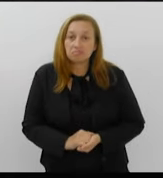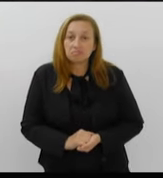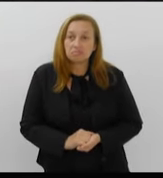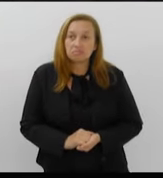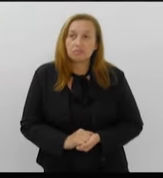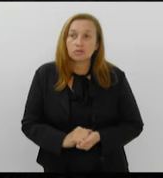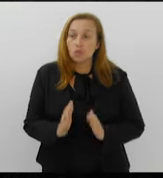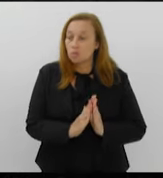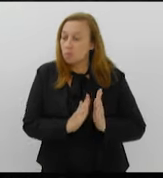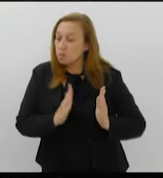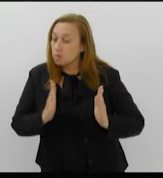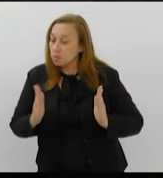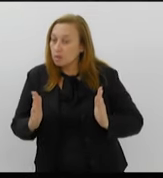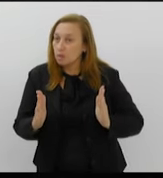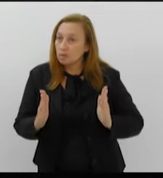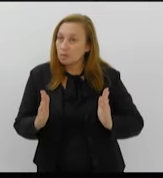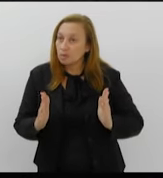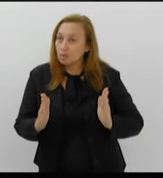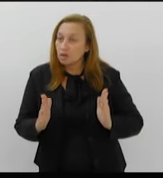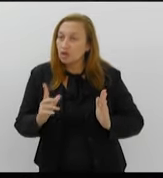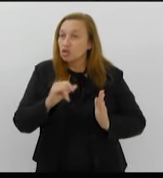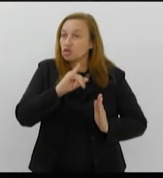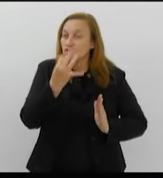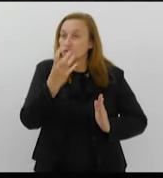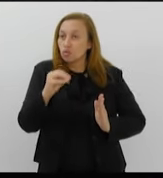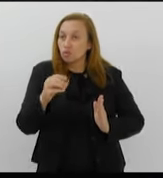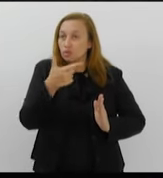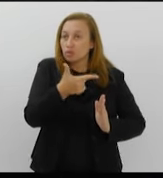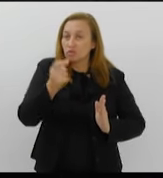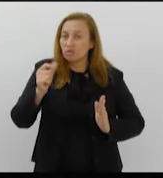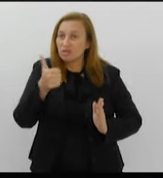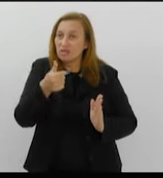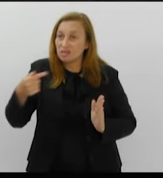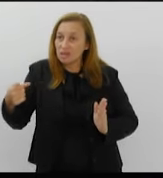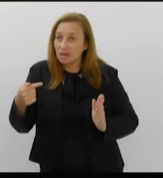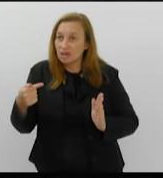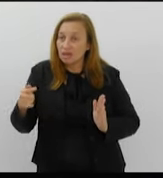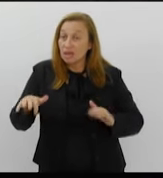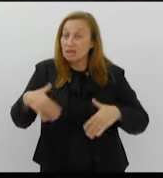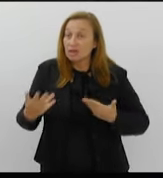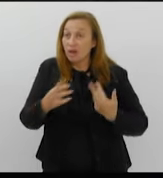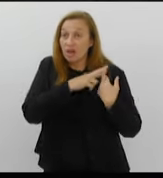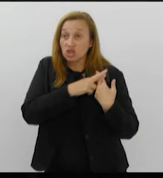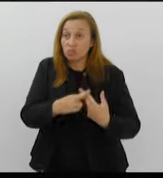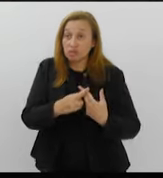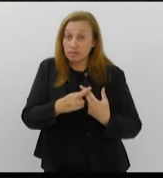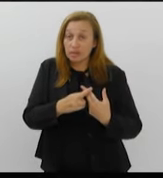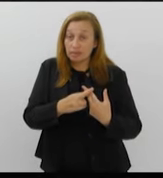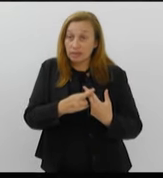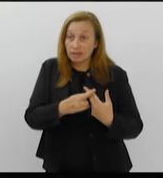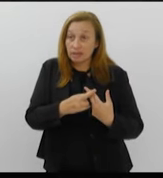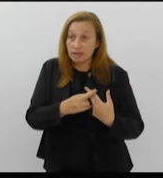estende para julho de 2027, ou seja, tira uma responsabilidade